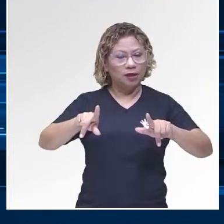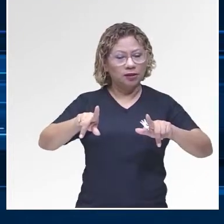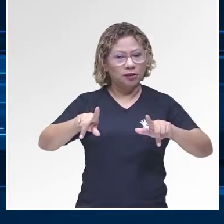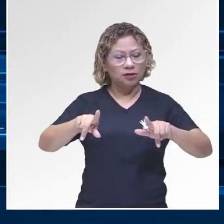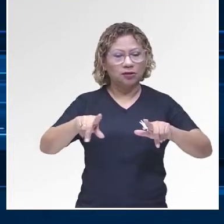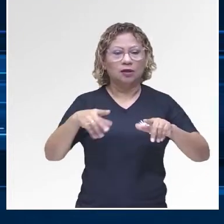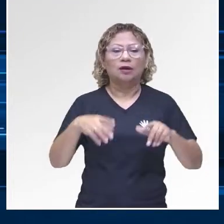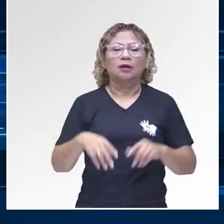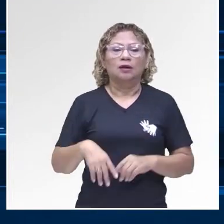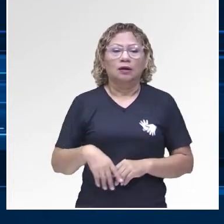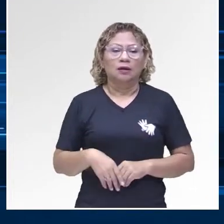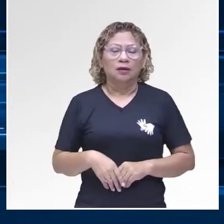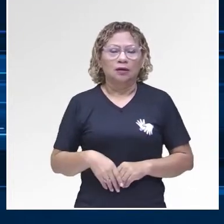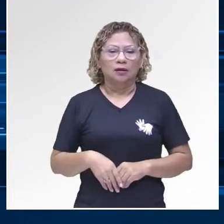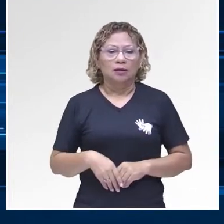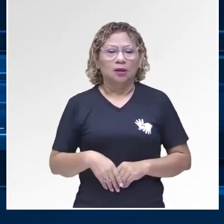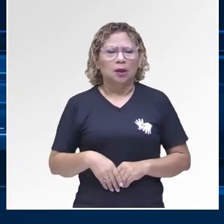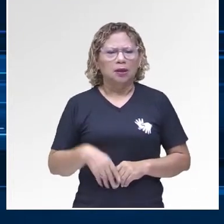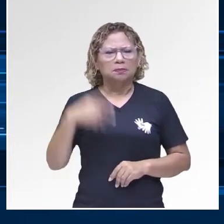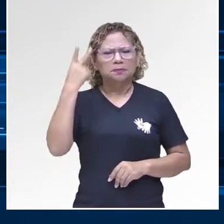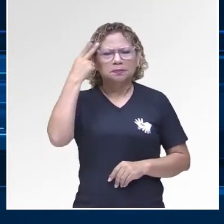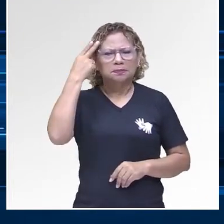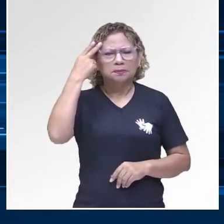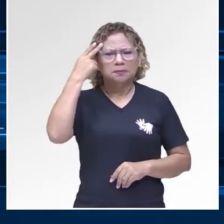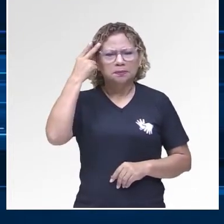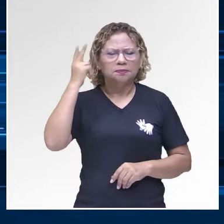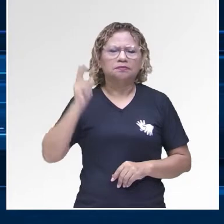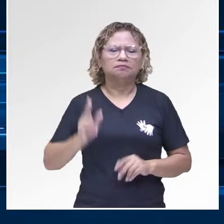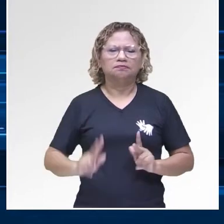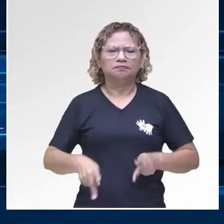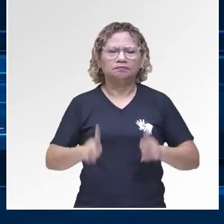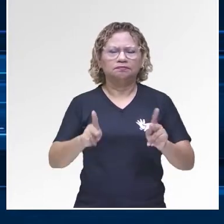esse termo aqui para nos